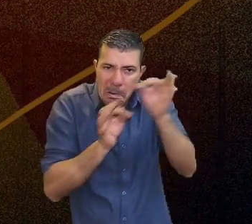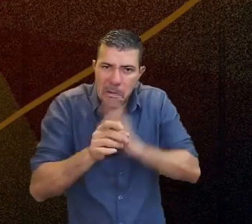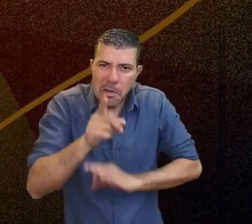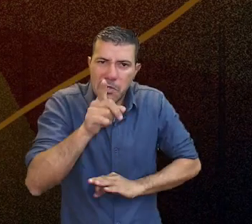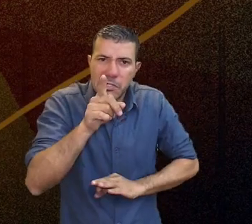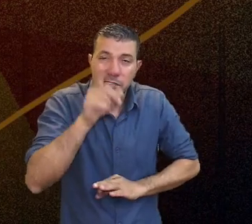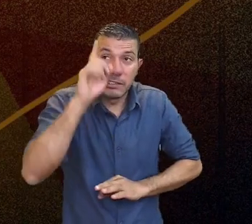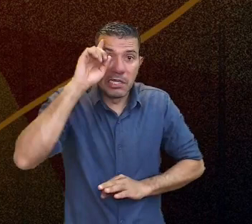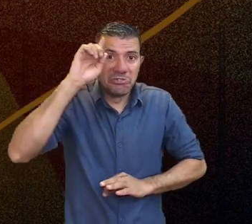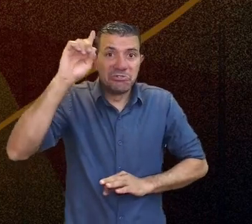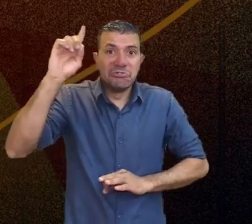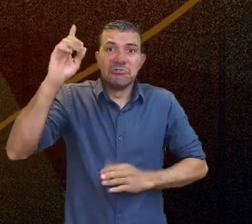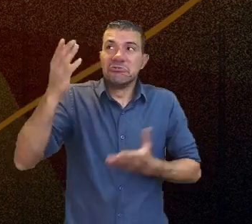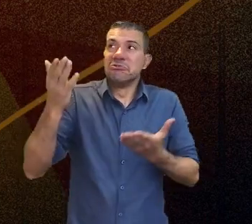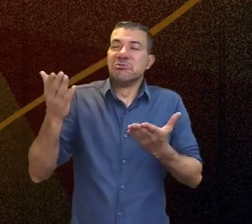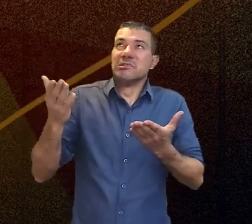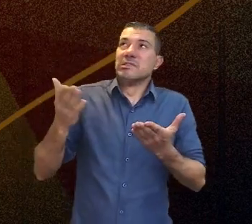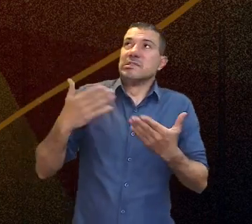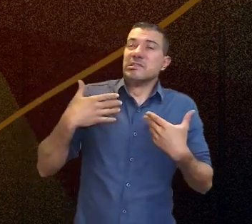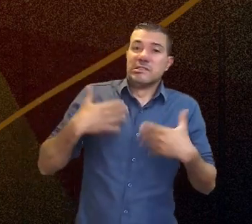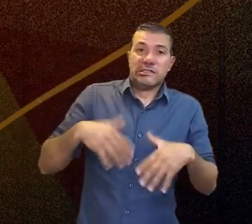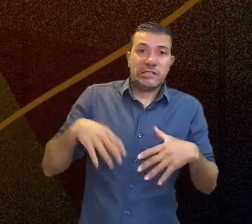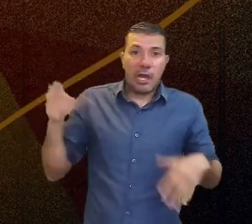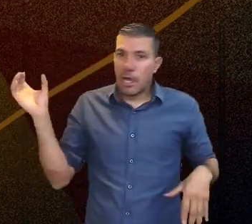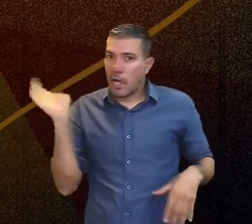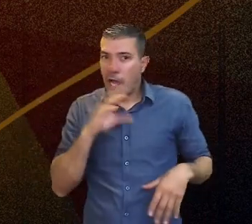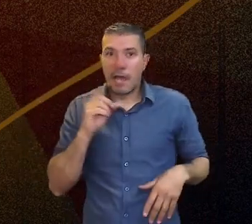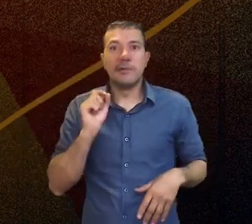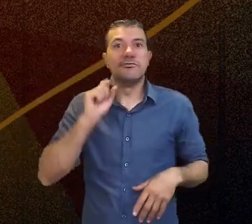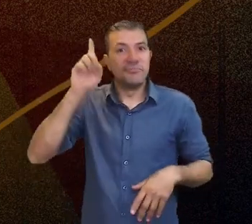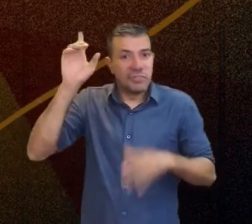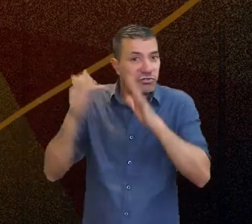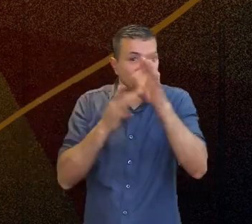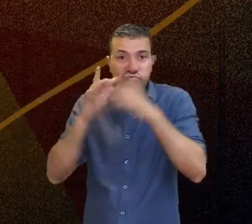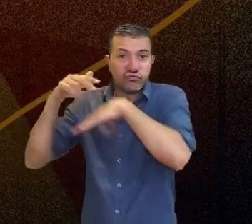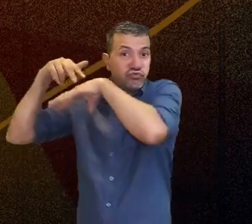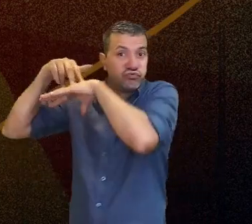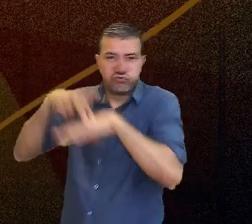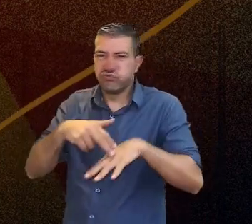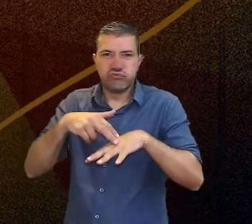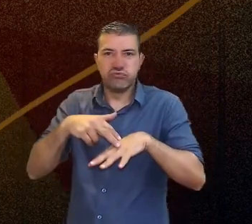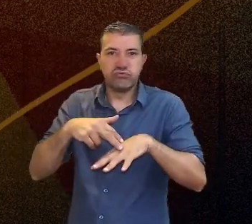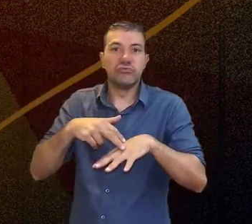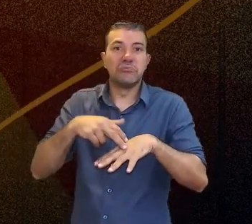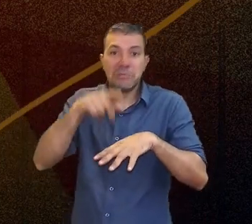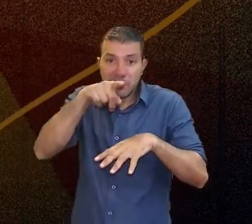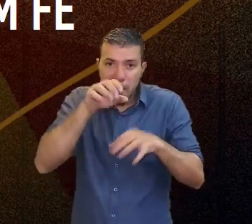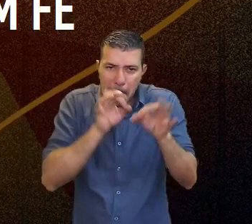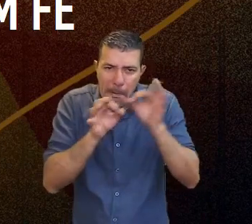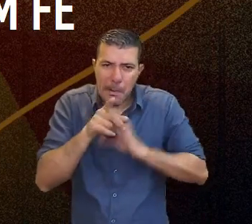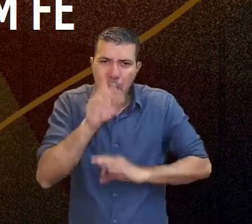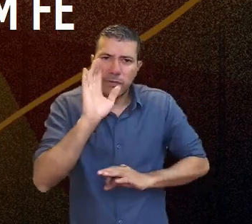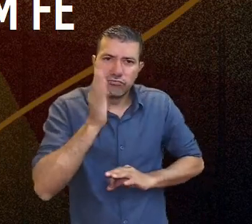buscar. Esse dia logo vai chegar.